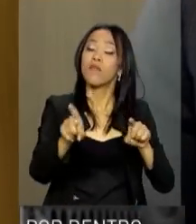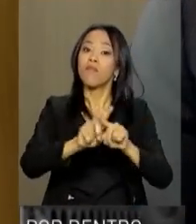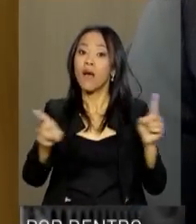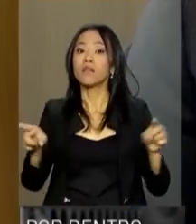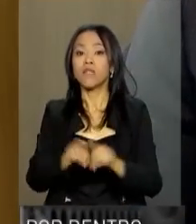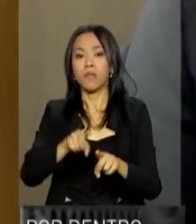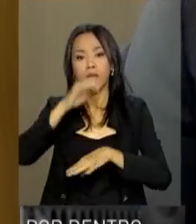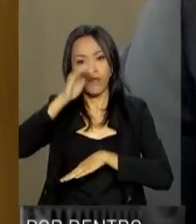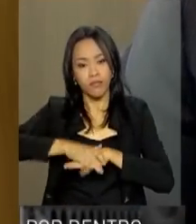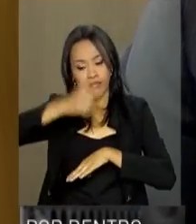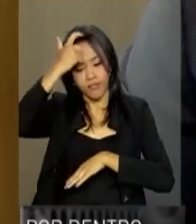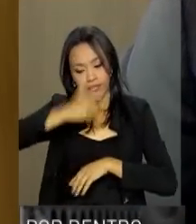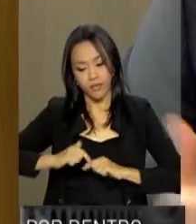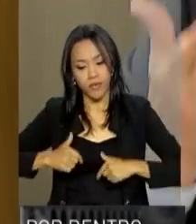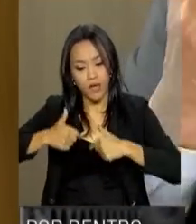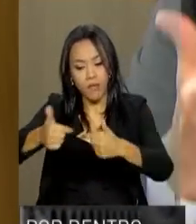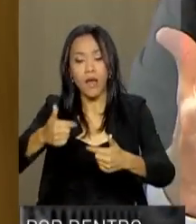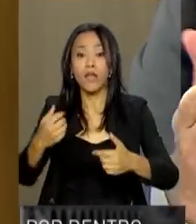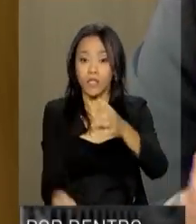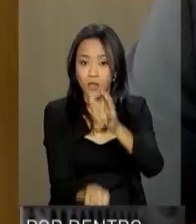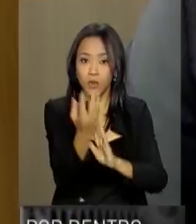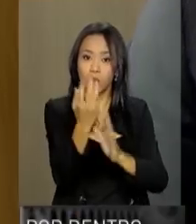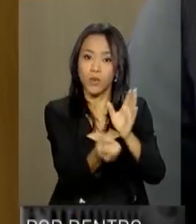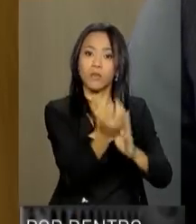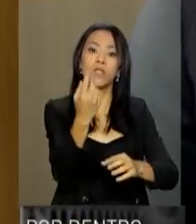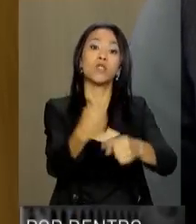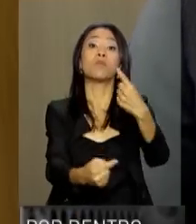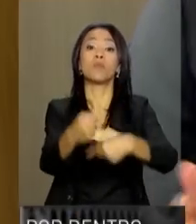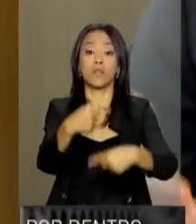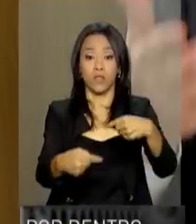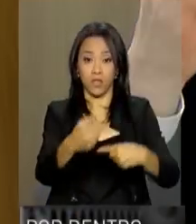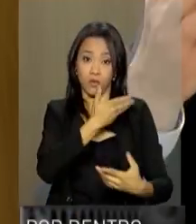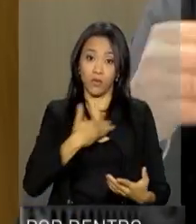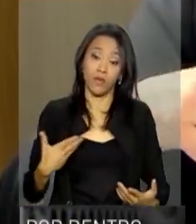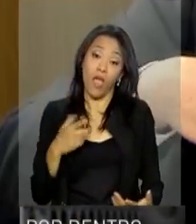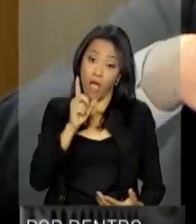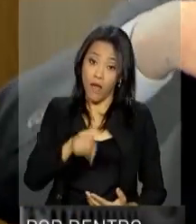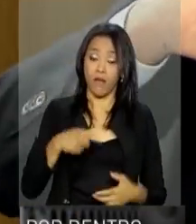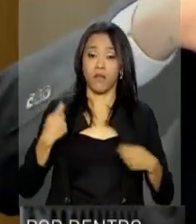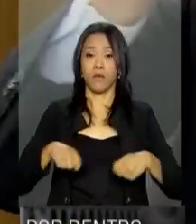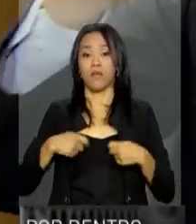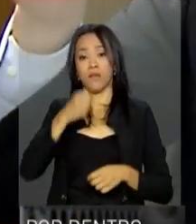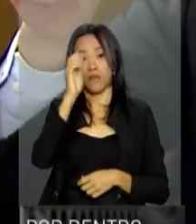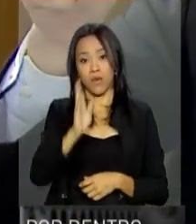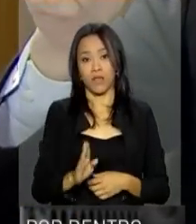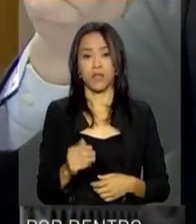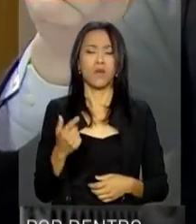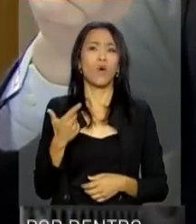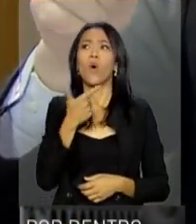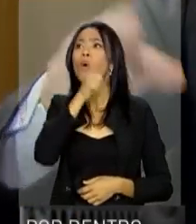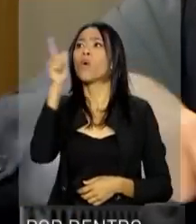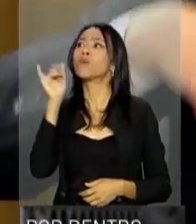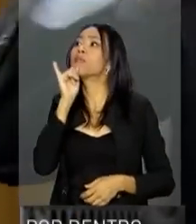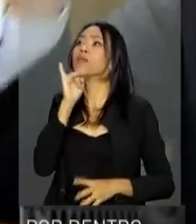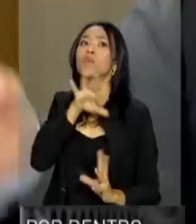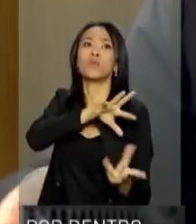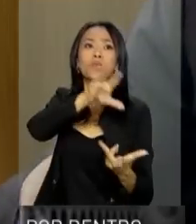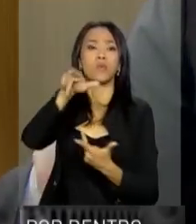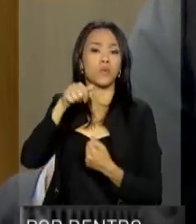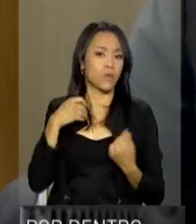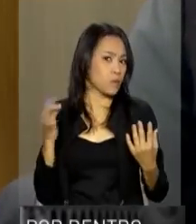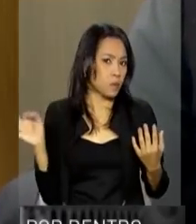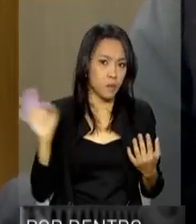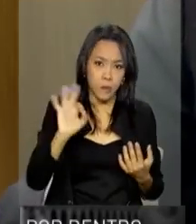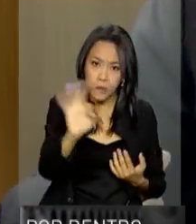é de política pública eu acho que é isso que está precisando no brasil né não é não existe nenhum outro exemplo no mundo todos os